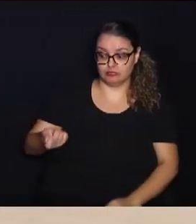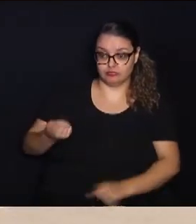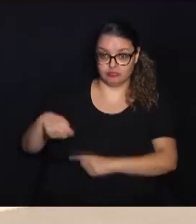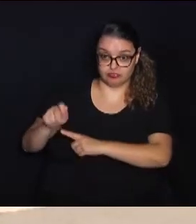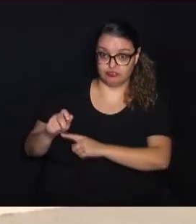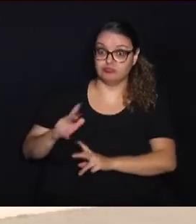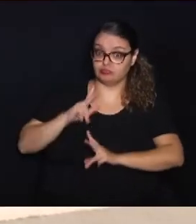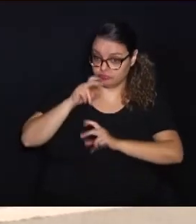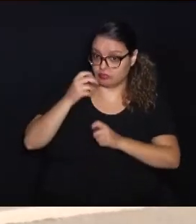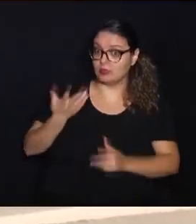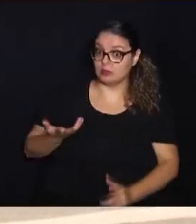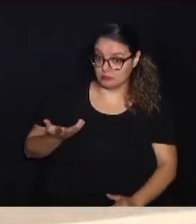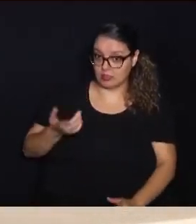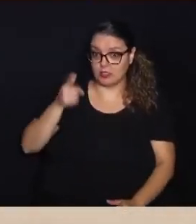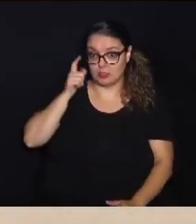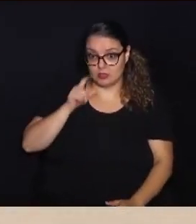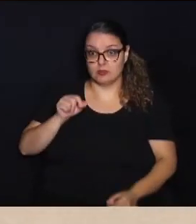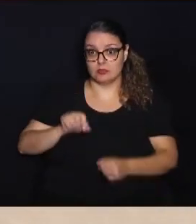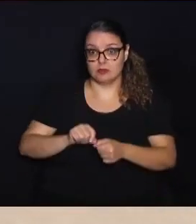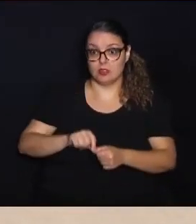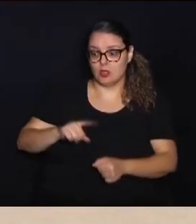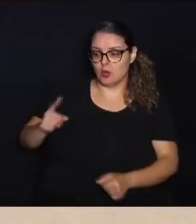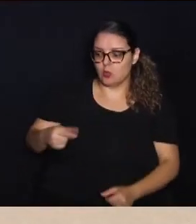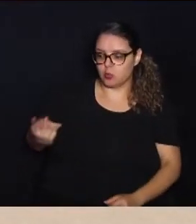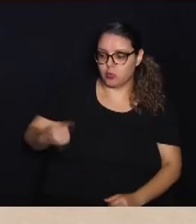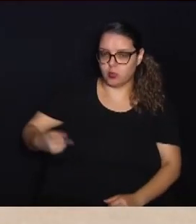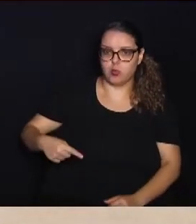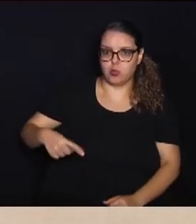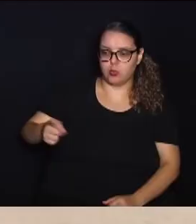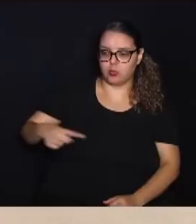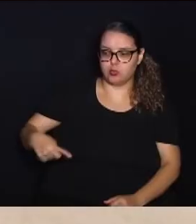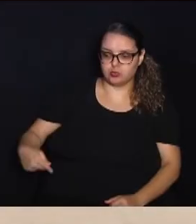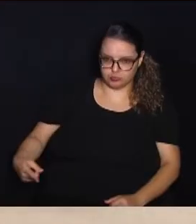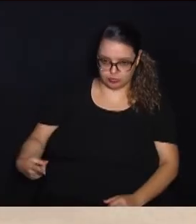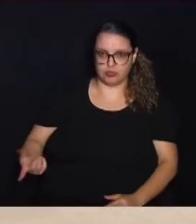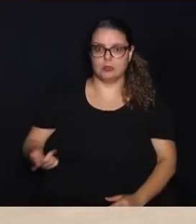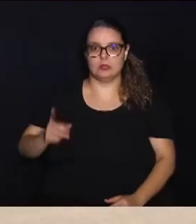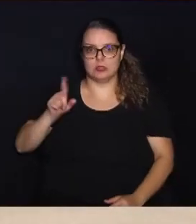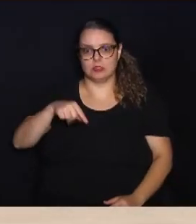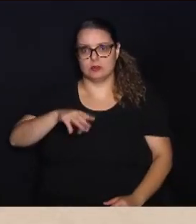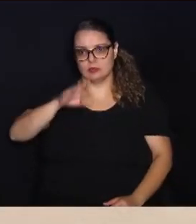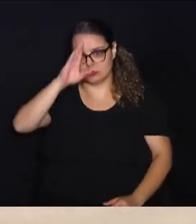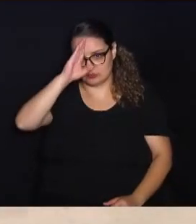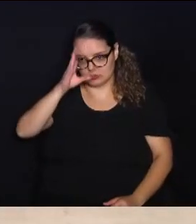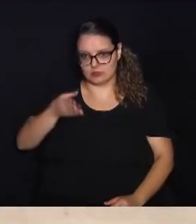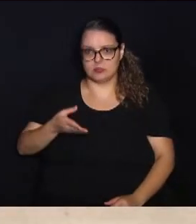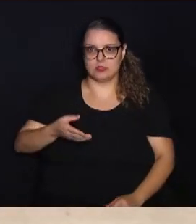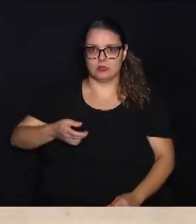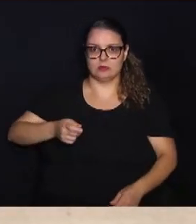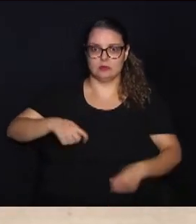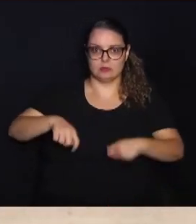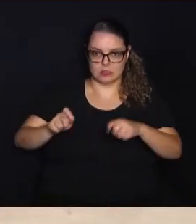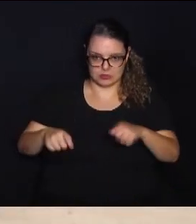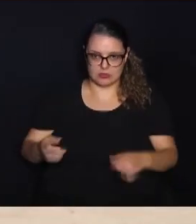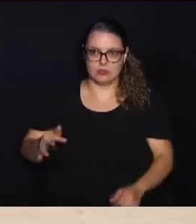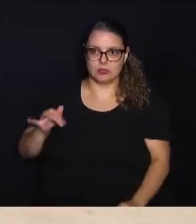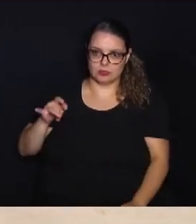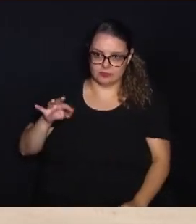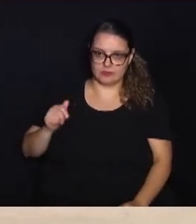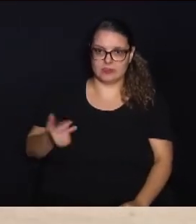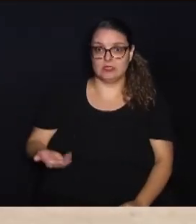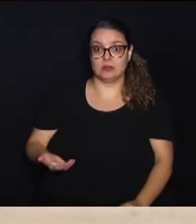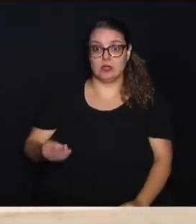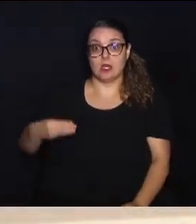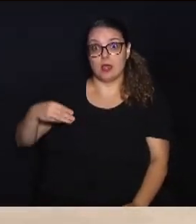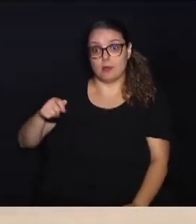mais diferente, porque são 2 aparelhos, então elas estão a todo momento com um aparelho em cada mão, então exige muita coordenação por